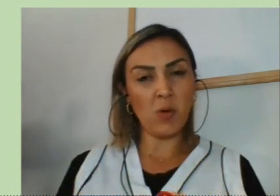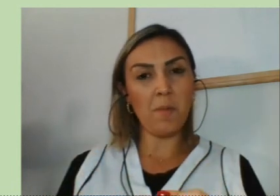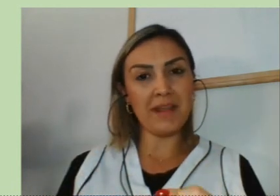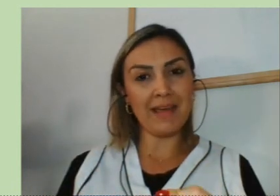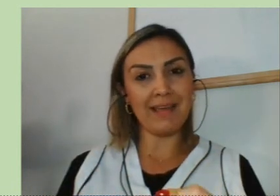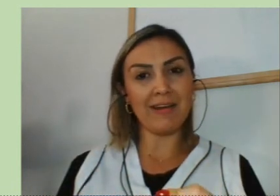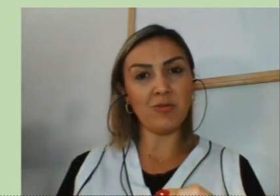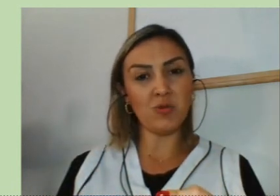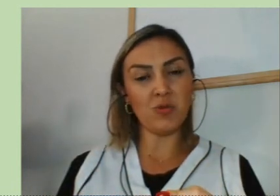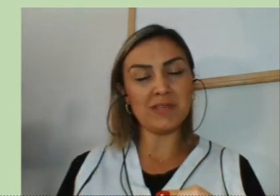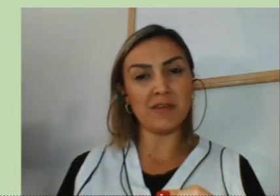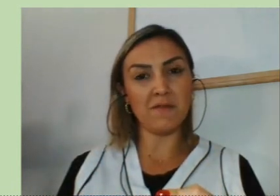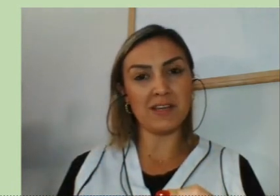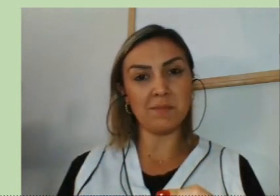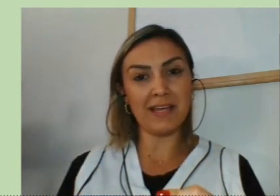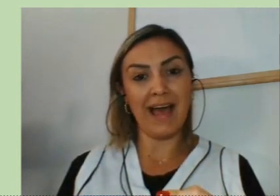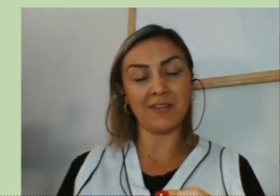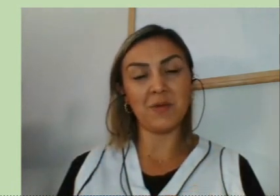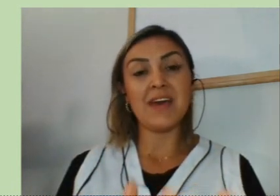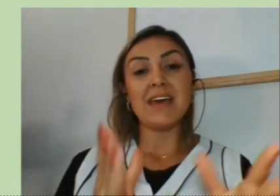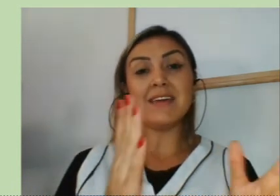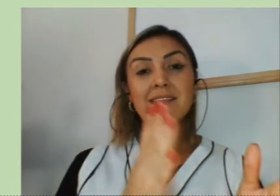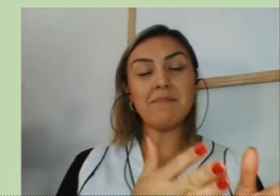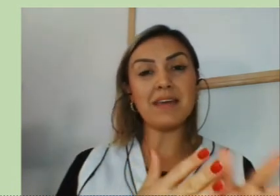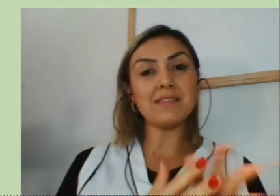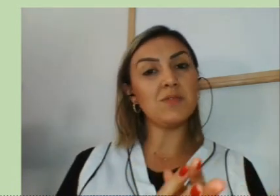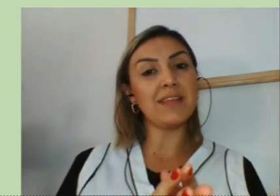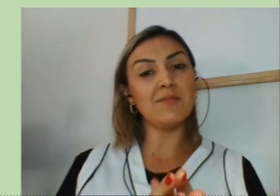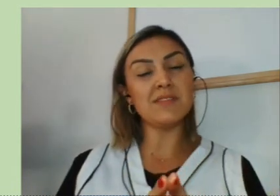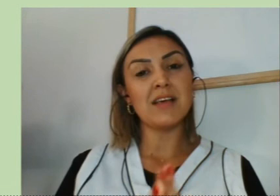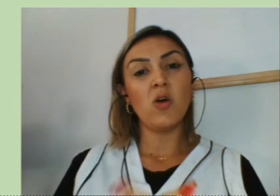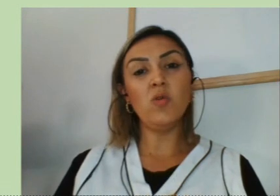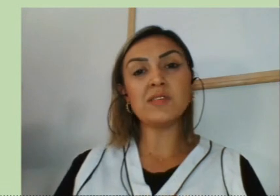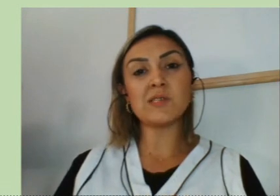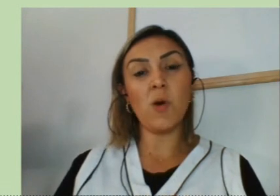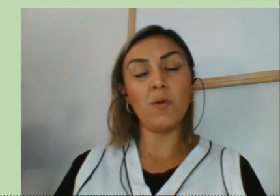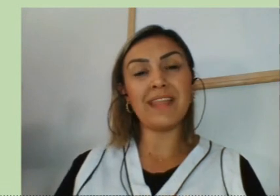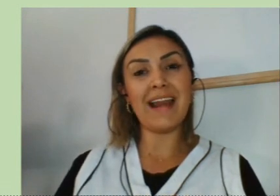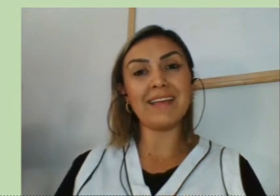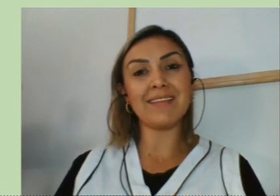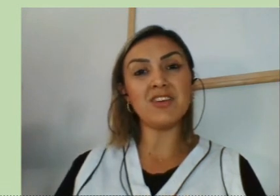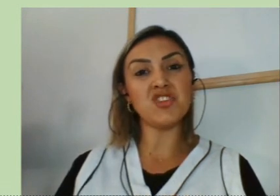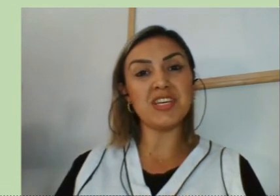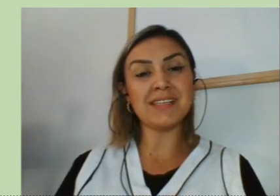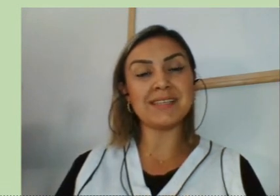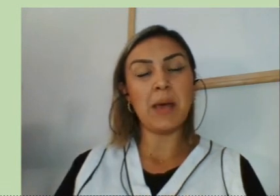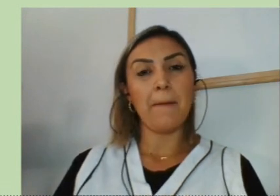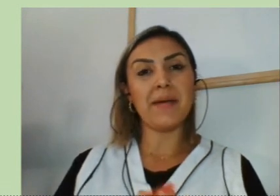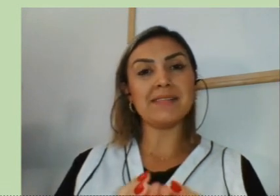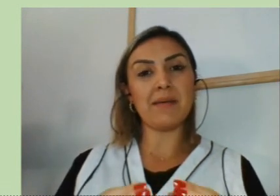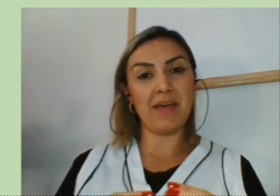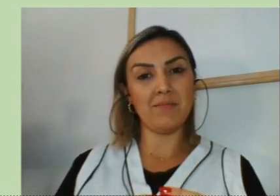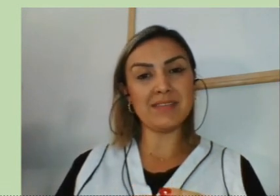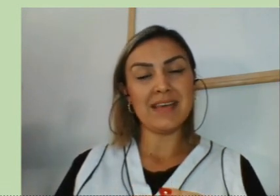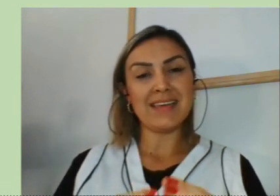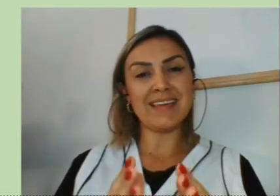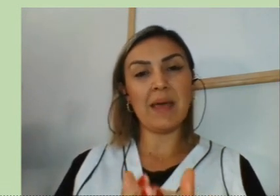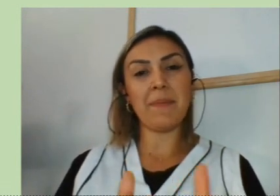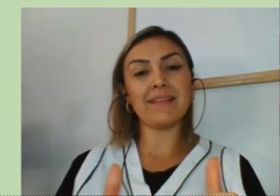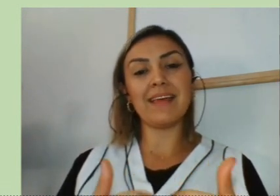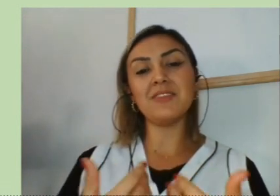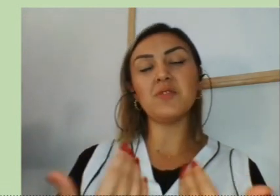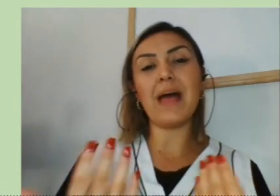vocês compreenderam tudo isso que foi explicado. E também estudamos o som da letra X. Percebemos